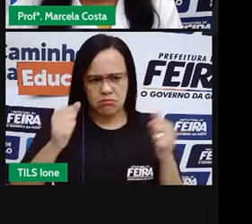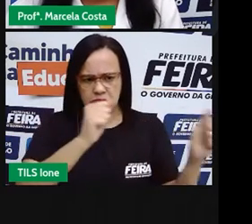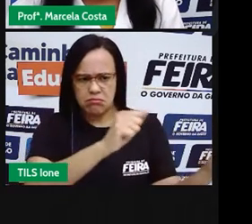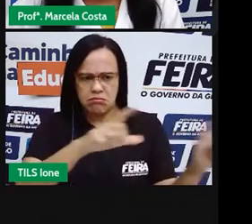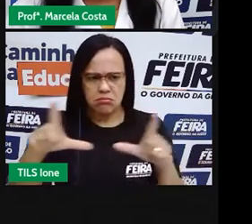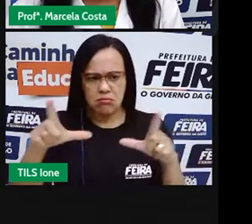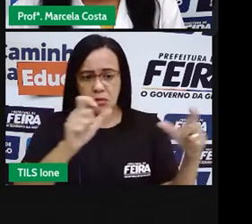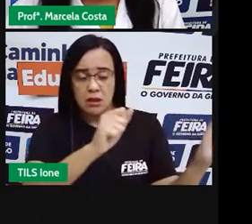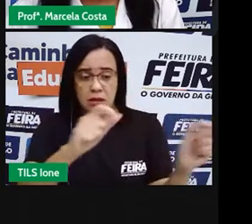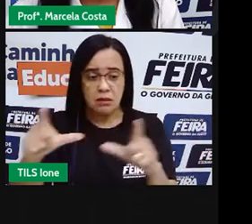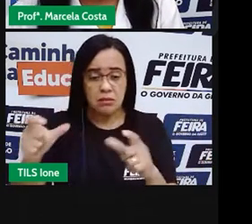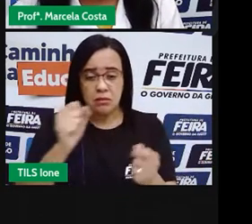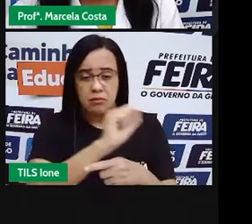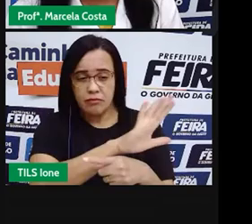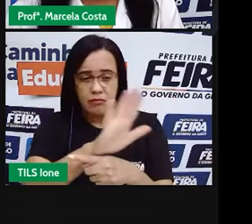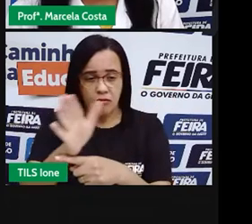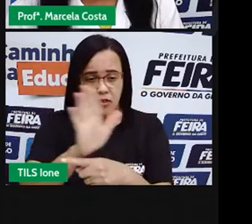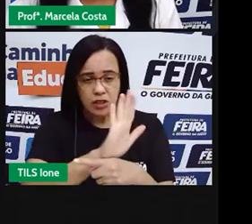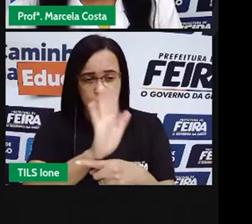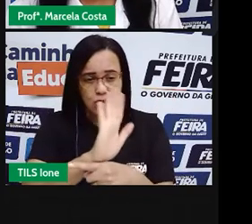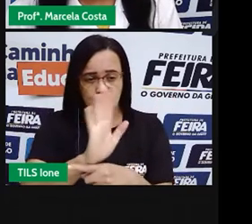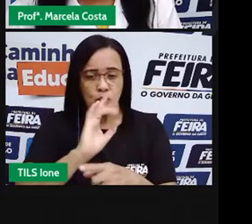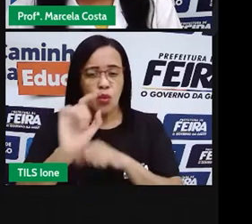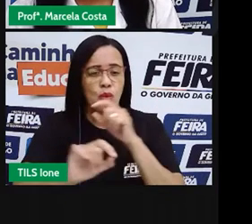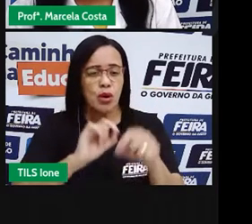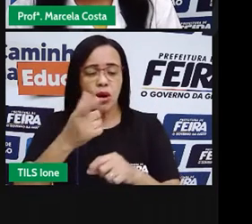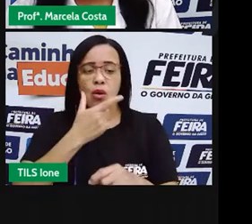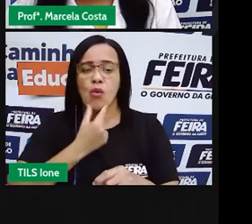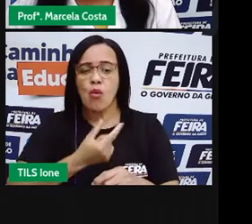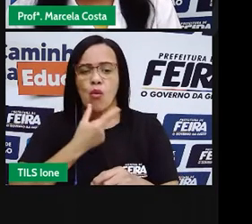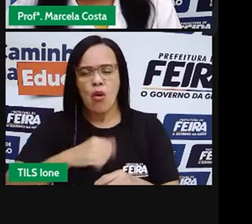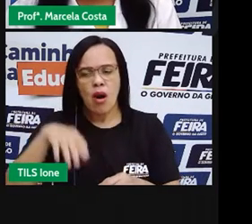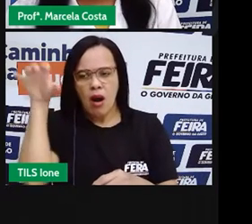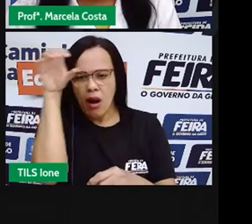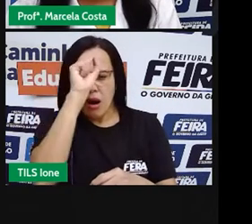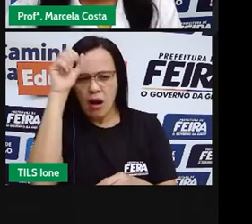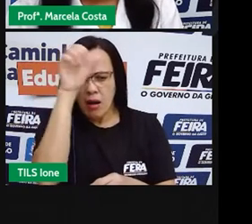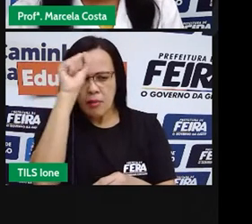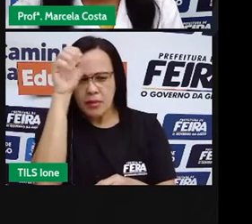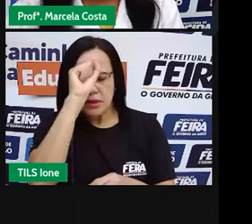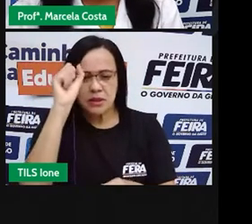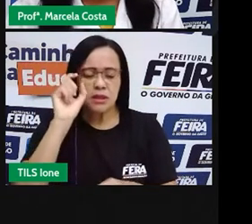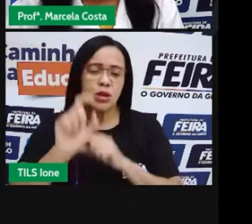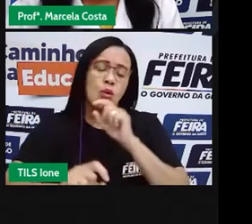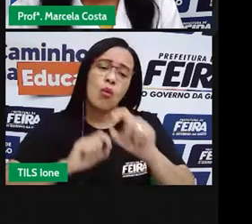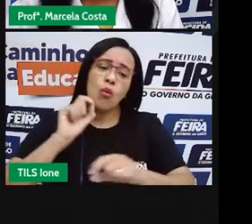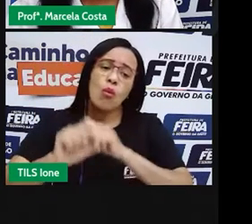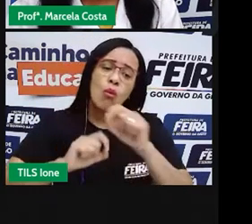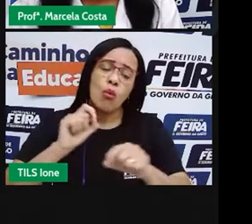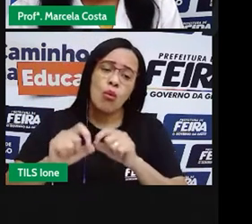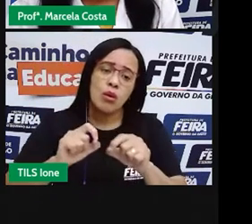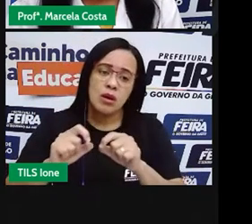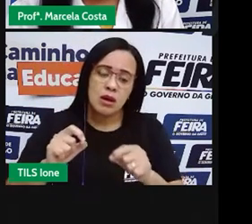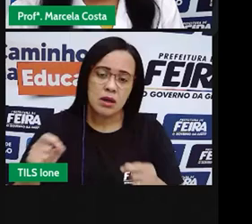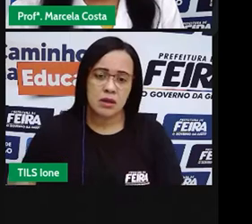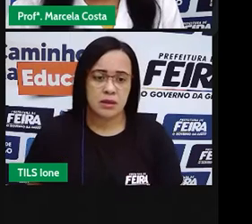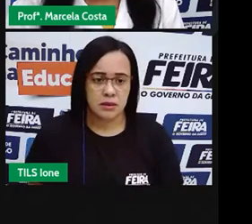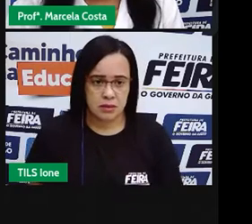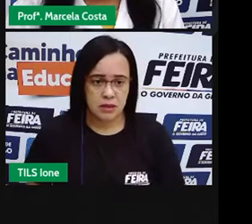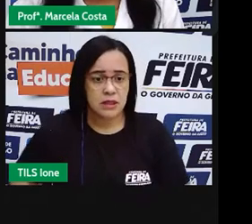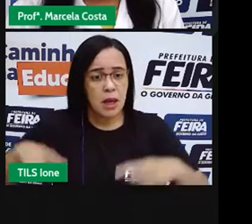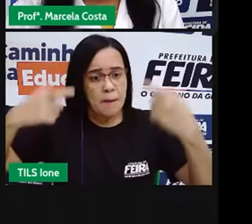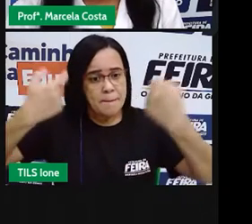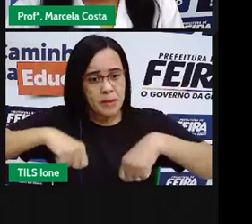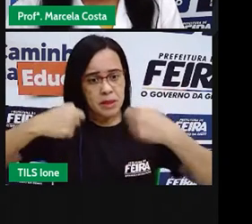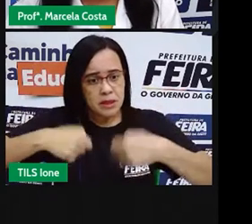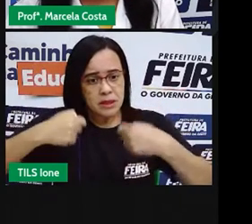história aprendi entendeu e não